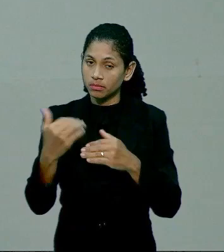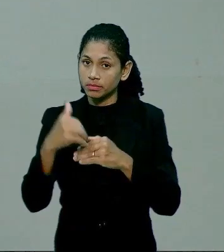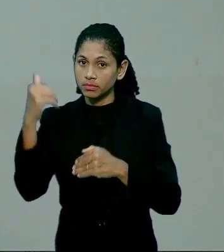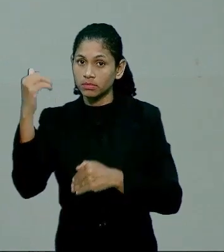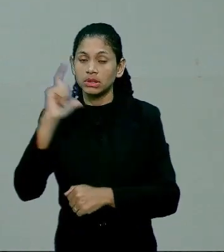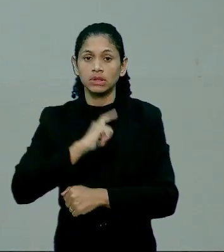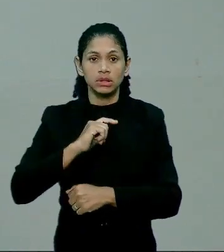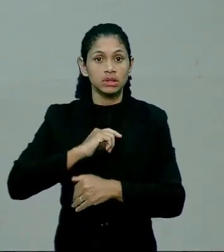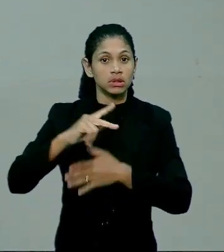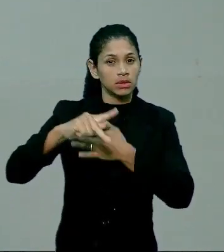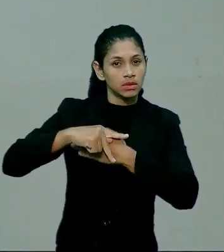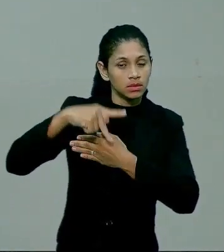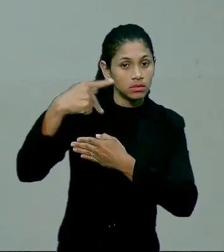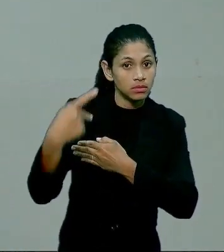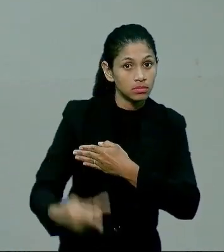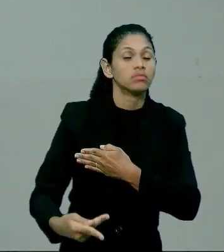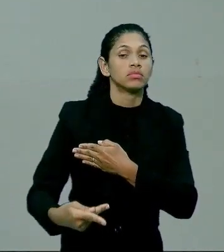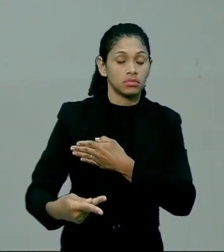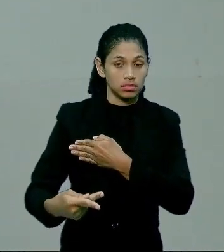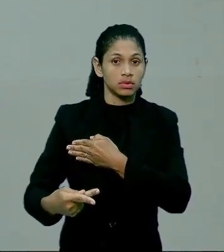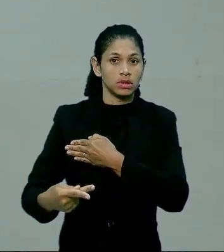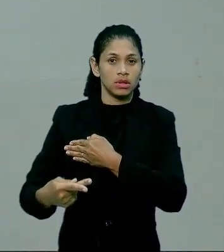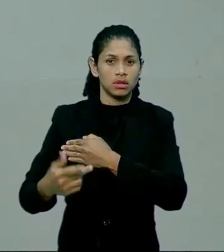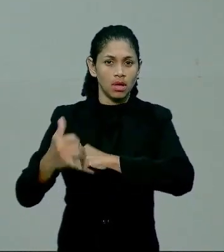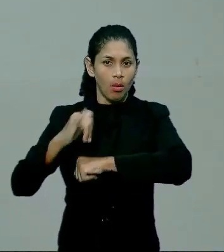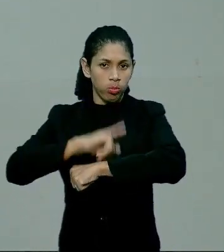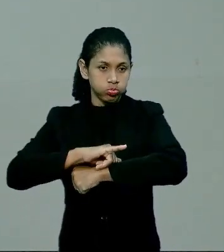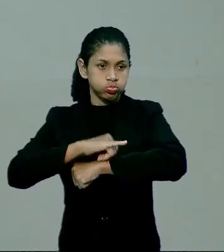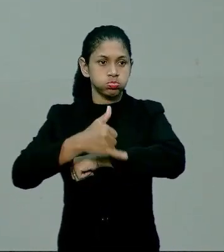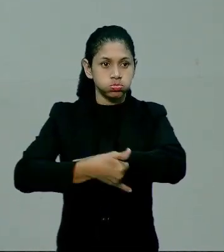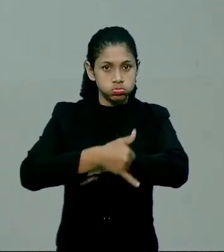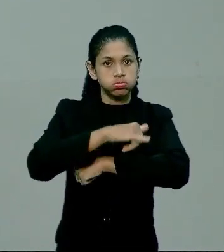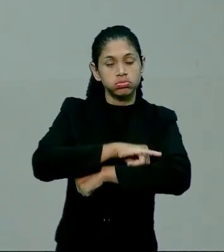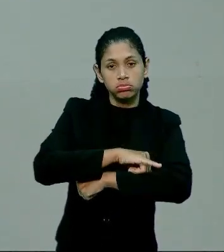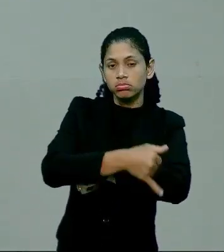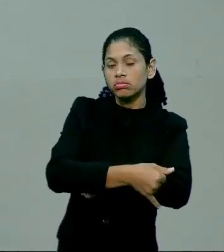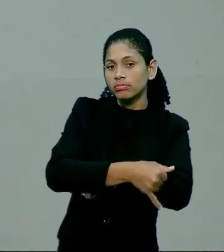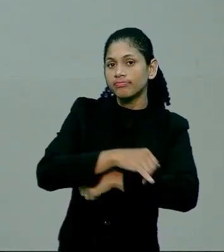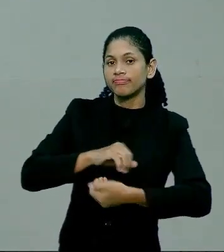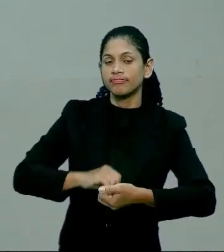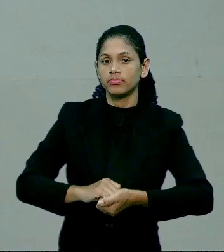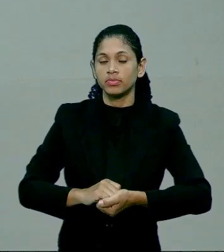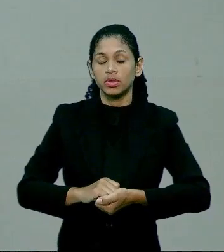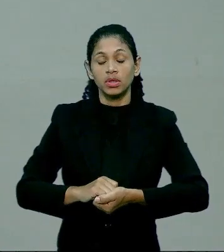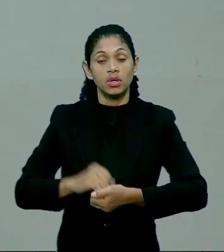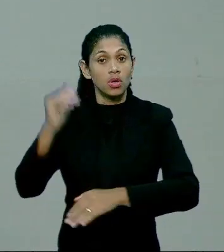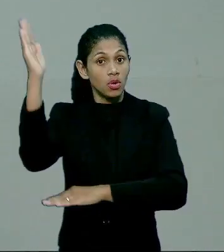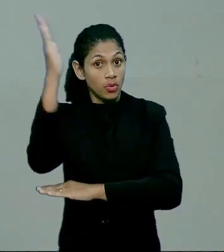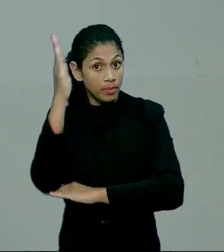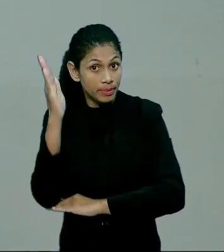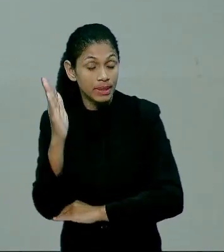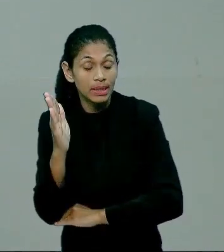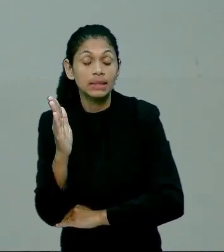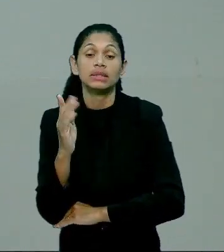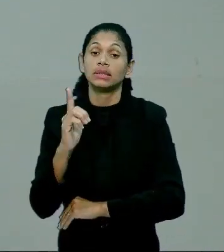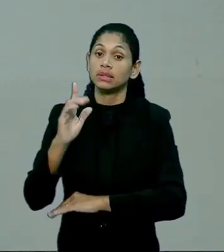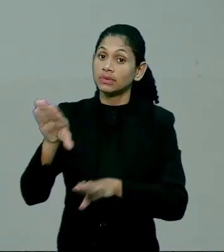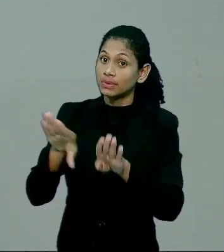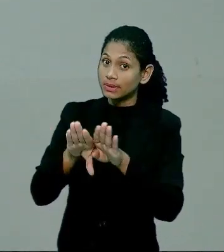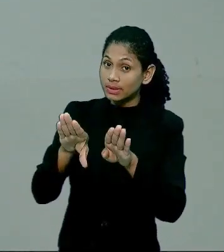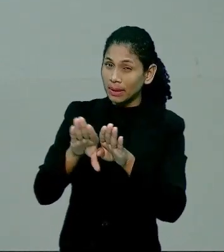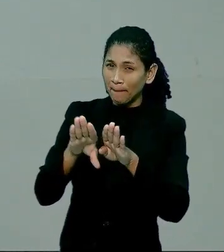das consequências do sedentarismo, como a gente já viu em aulas anteriores, é aumentar, o Brasil é um país em índice de obesidade muito